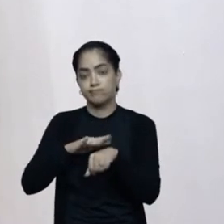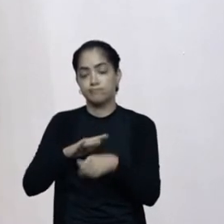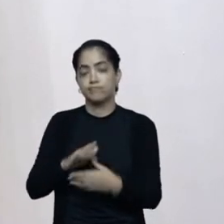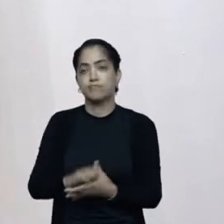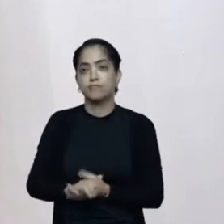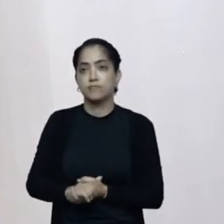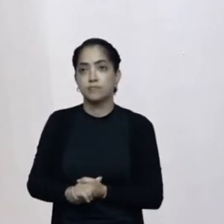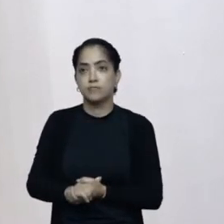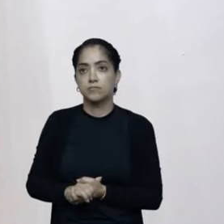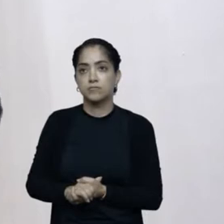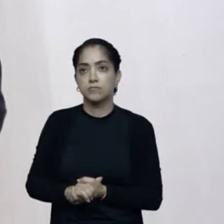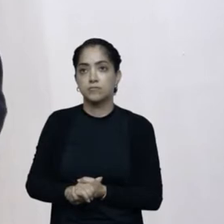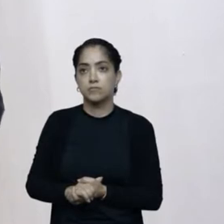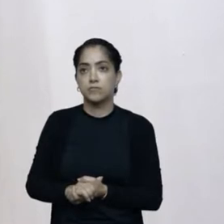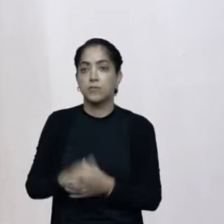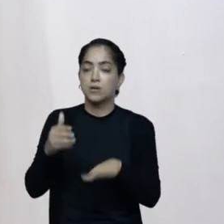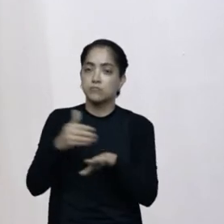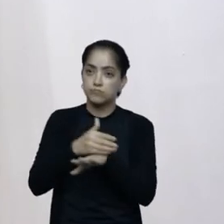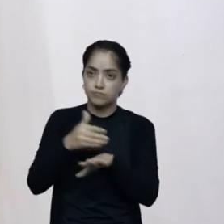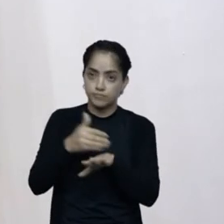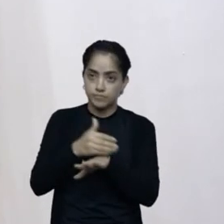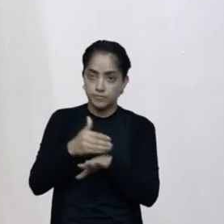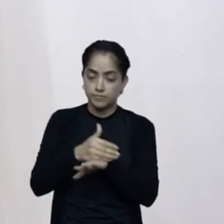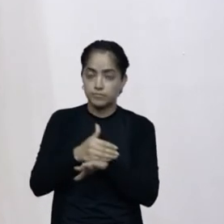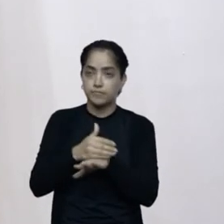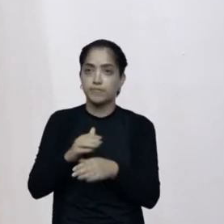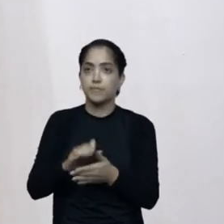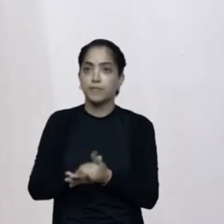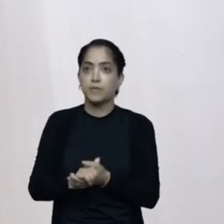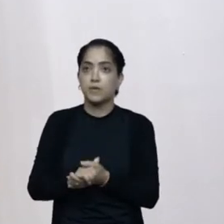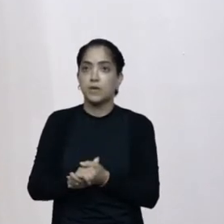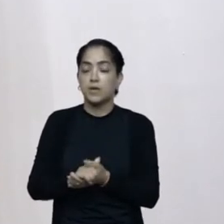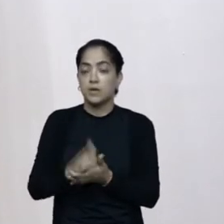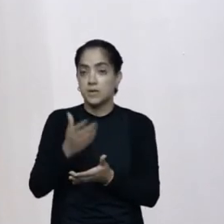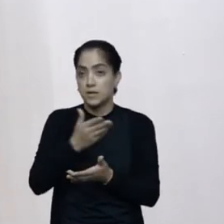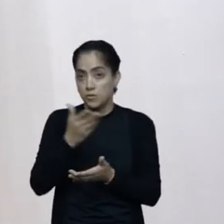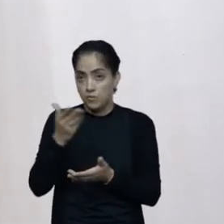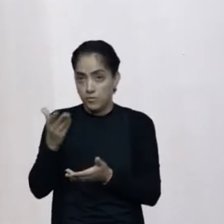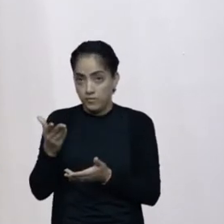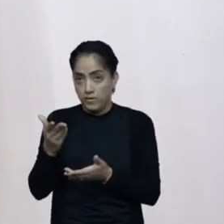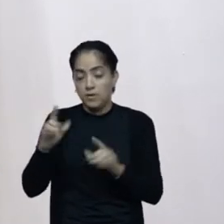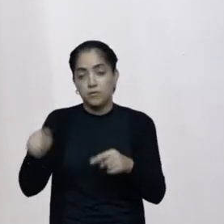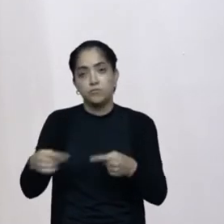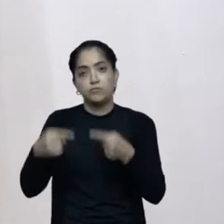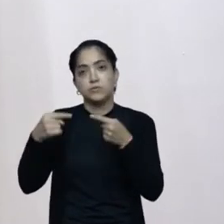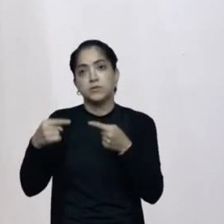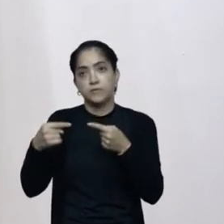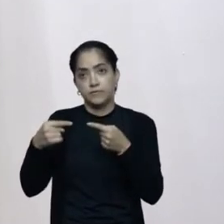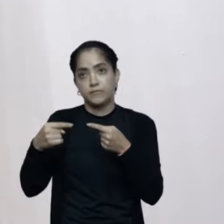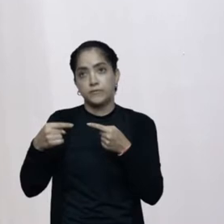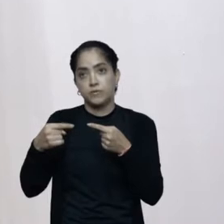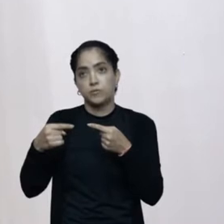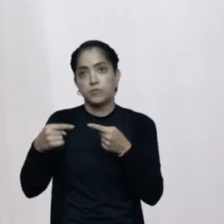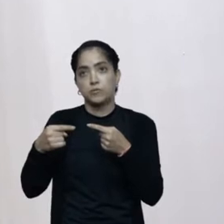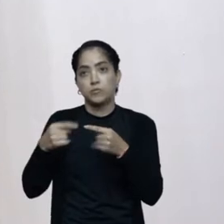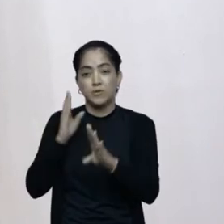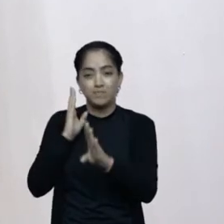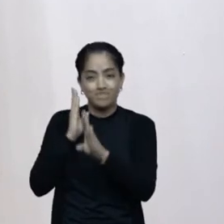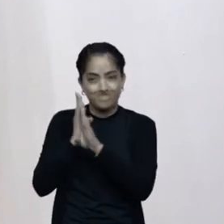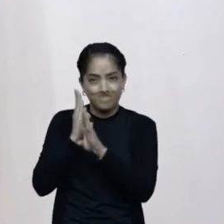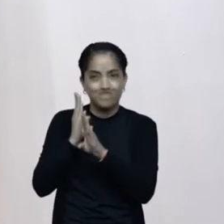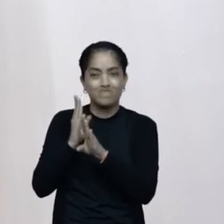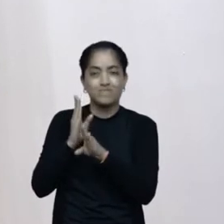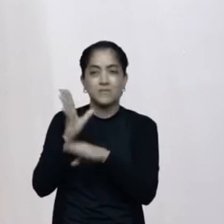que nós tenhamos a participação dos pacientes. Então, como eu disse, é um desafio muito grande, porque o diagnóstico